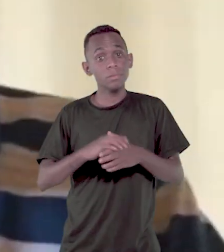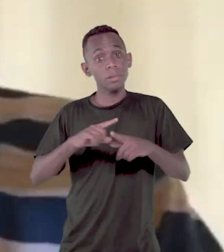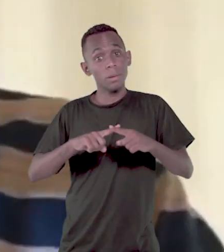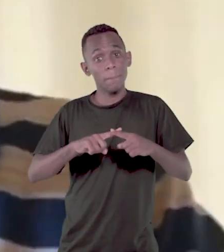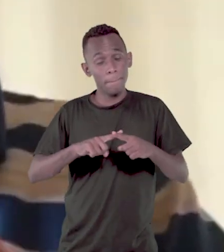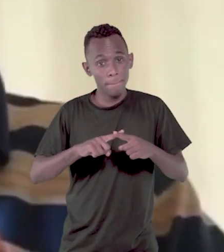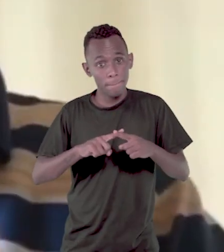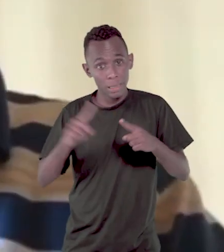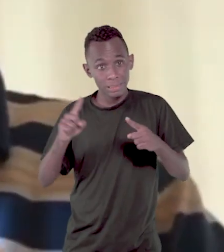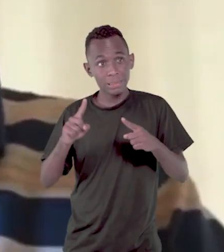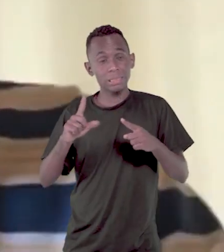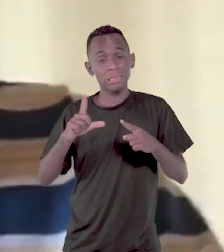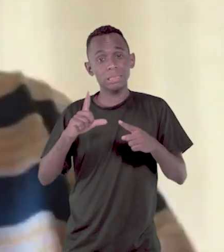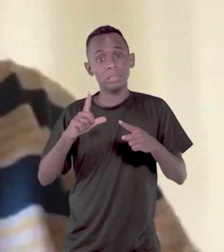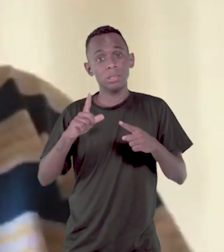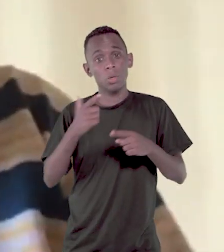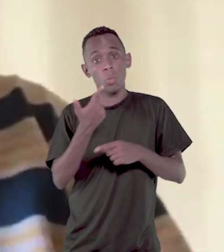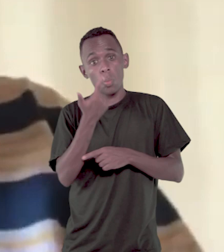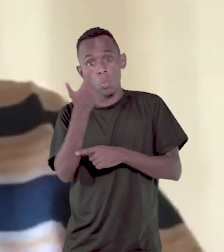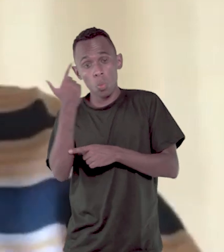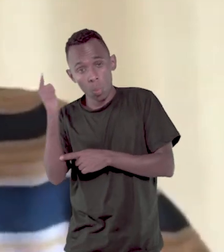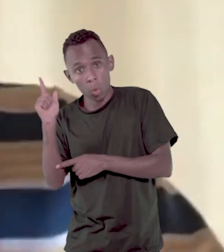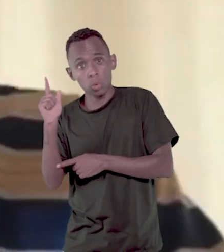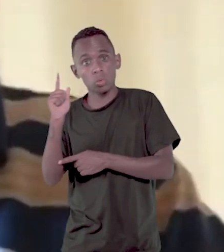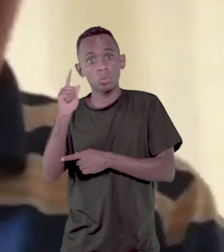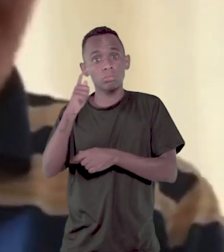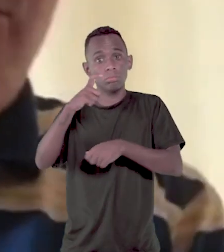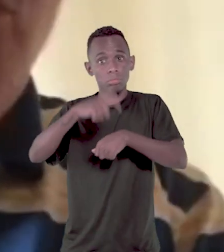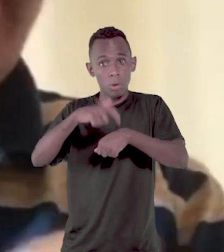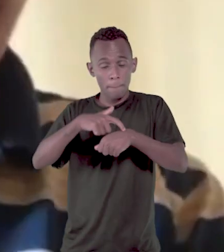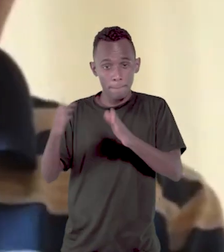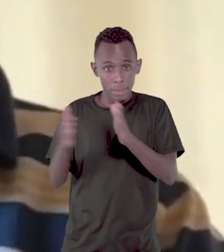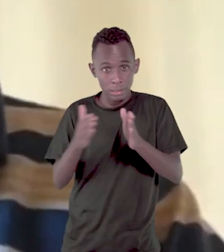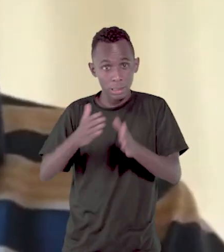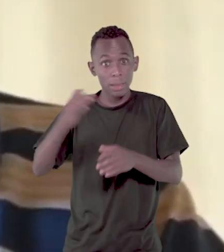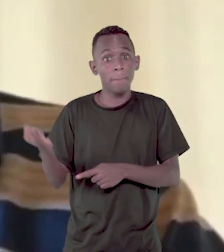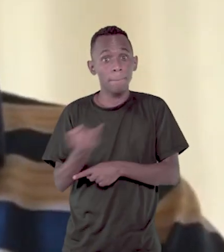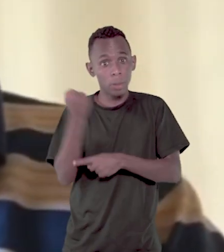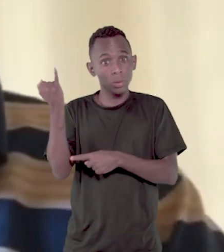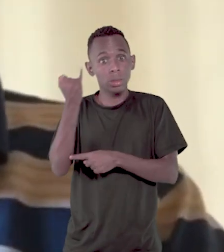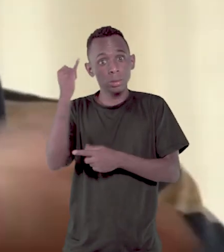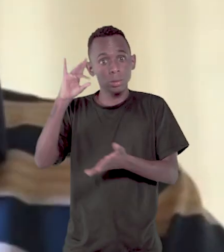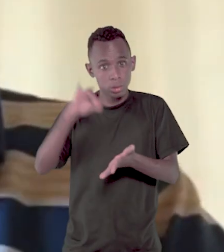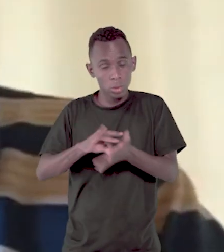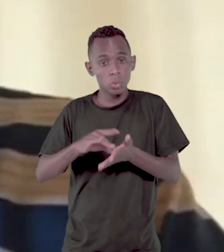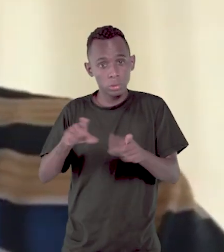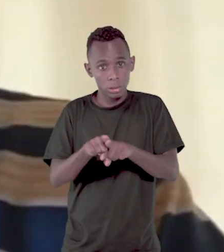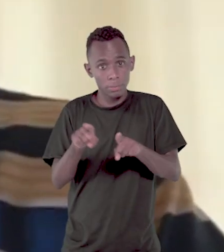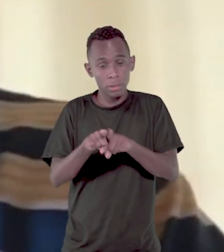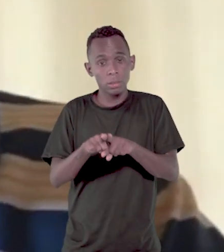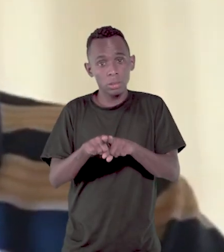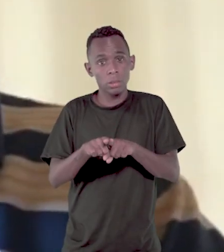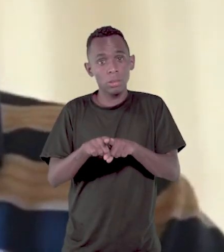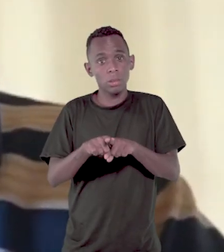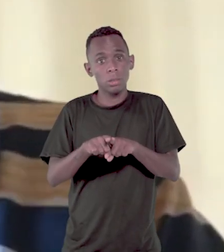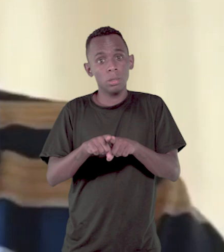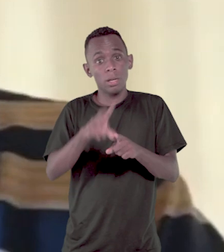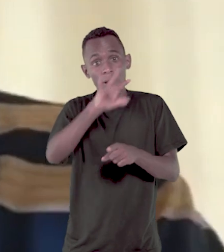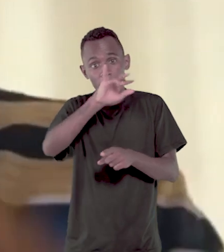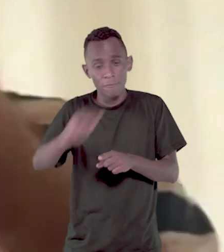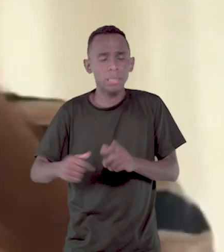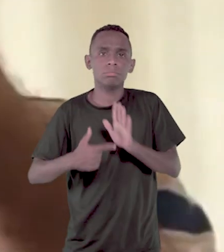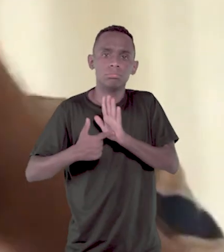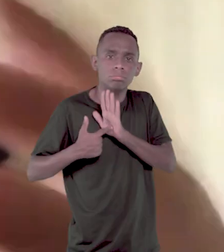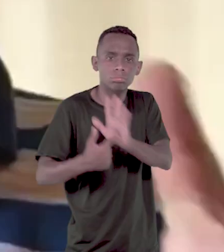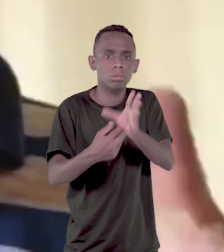Exatamente. Mas tem um outro momento que é muito importante também, que é quando você, então, vai divulgar